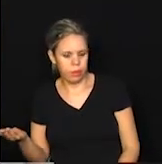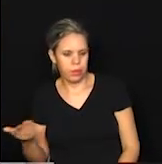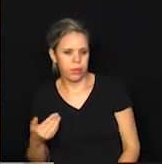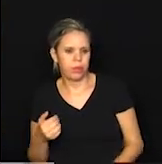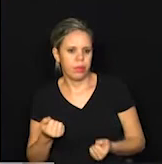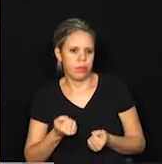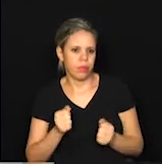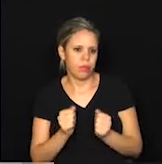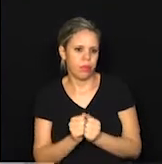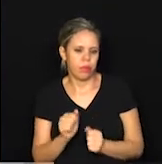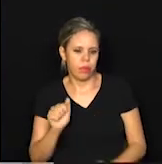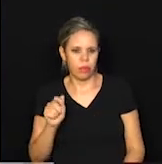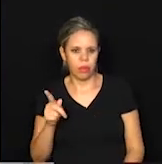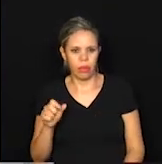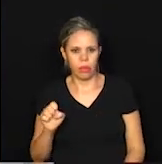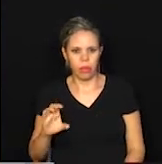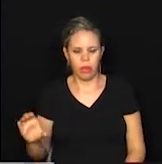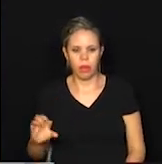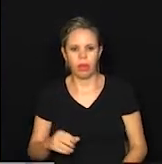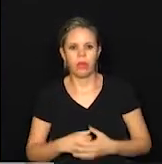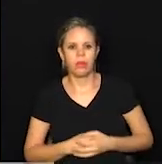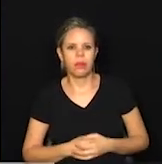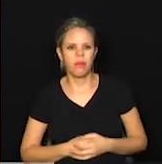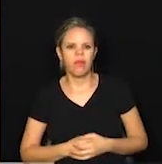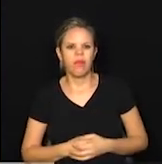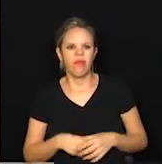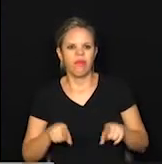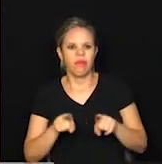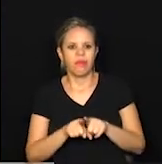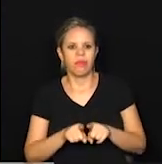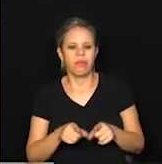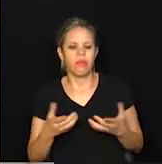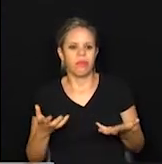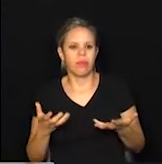junto à PESEC, das Unipesecs, também quero